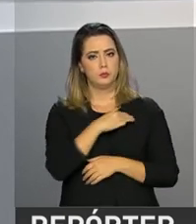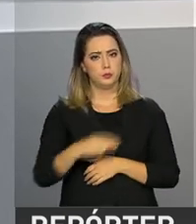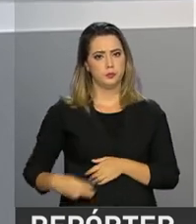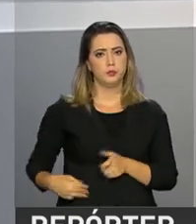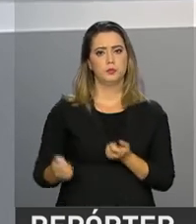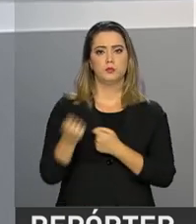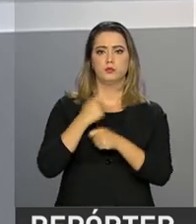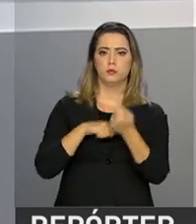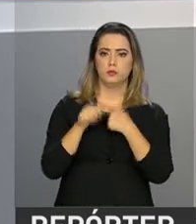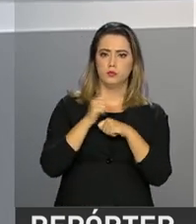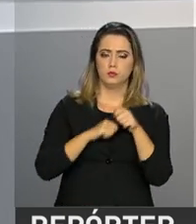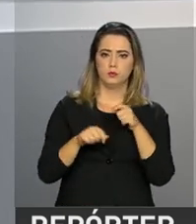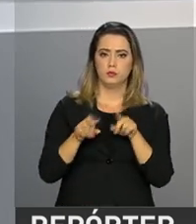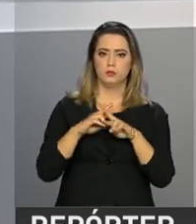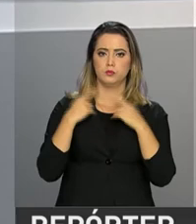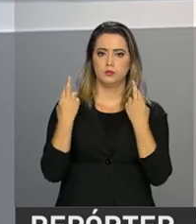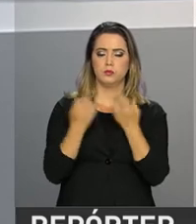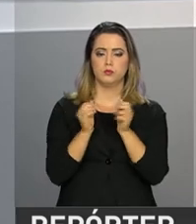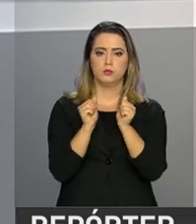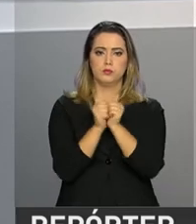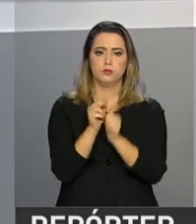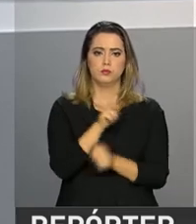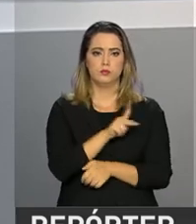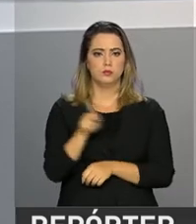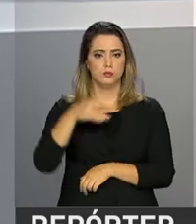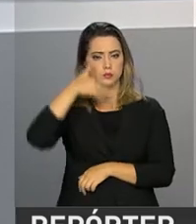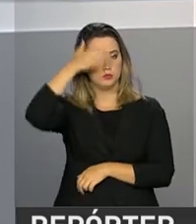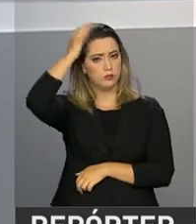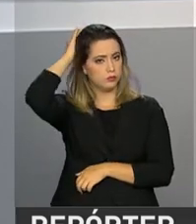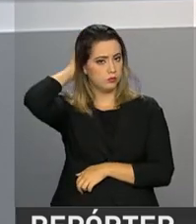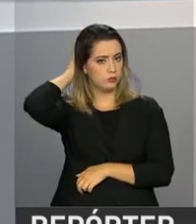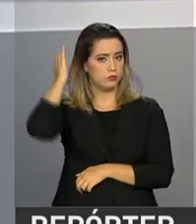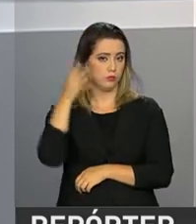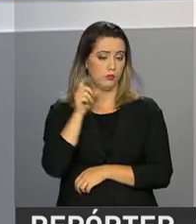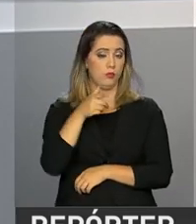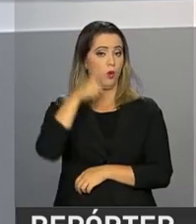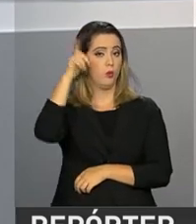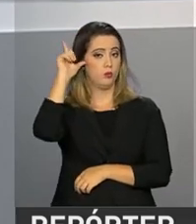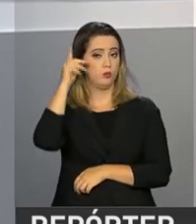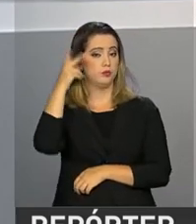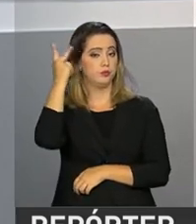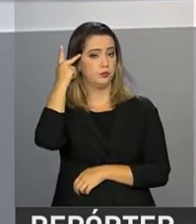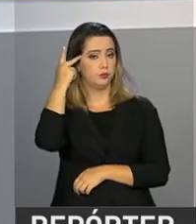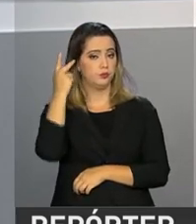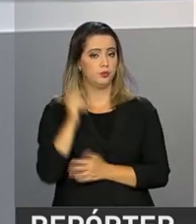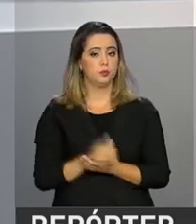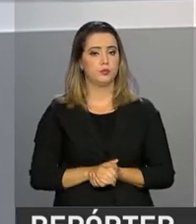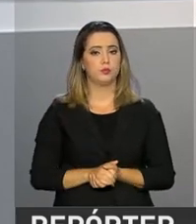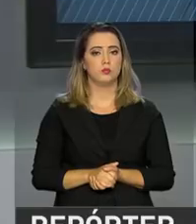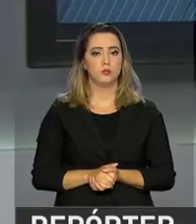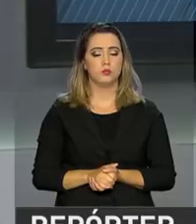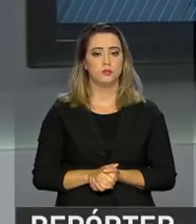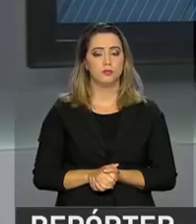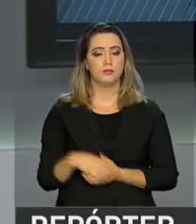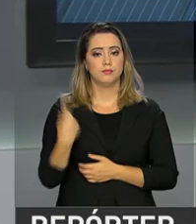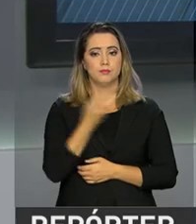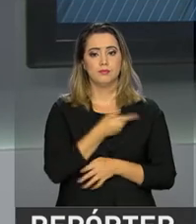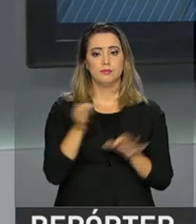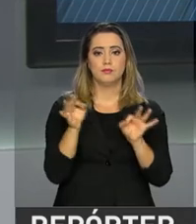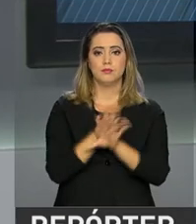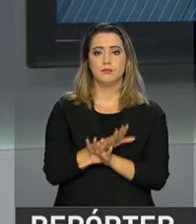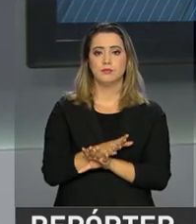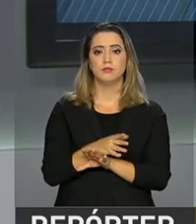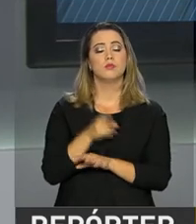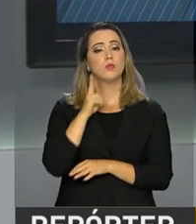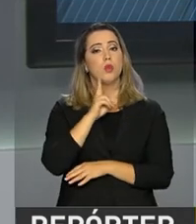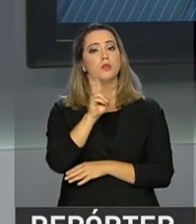pelo ministro da fazenda e henrique meirelles após uma reunião com o presidente michel temer ontem em são paulo nós ficamos por aqui